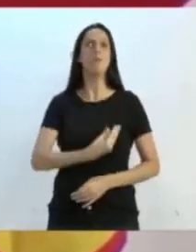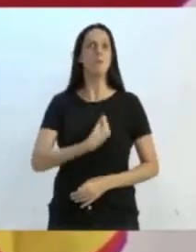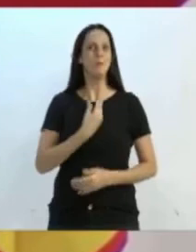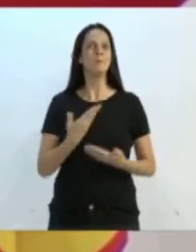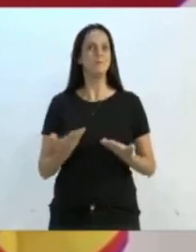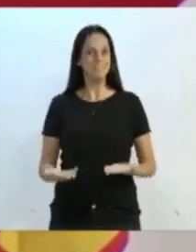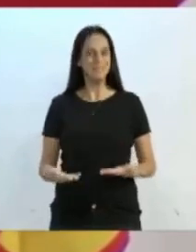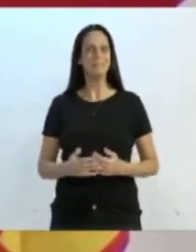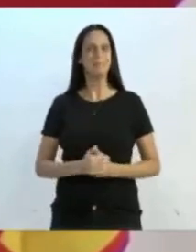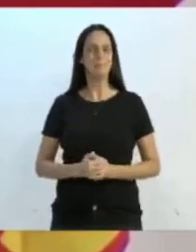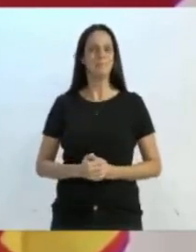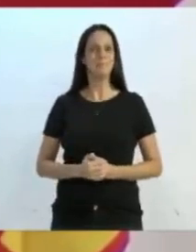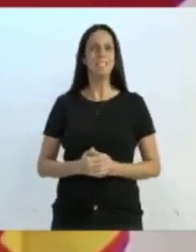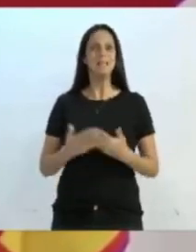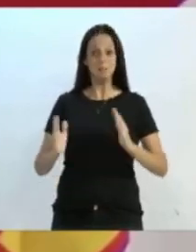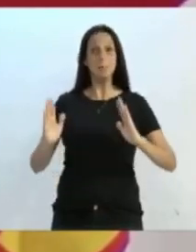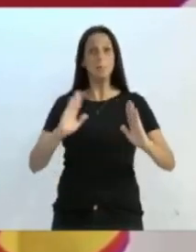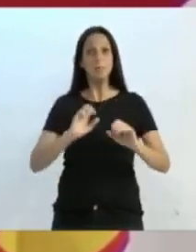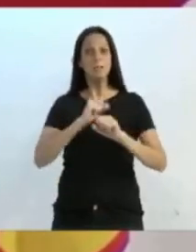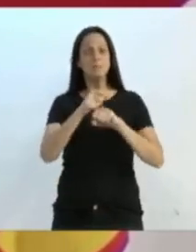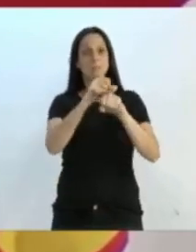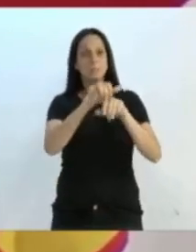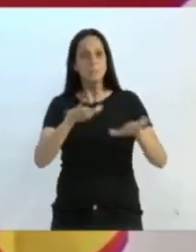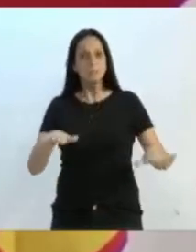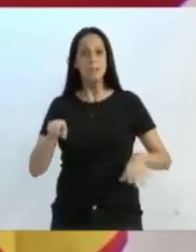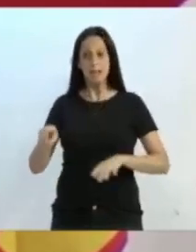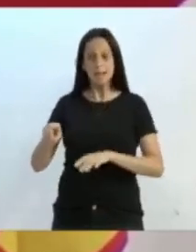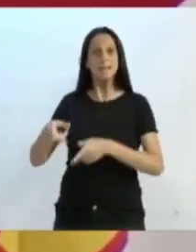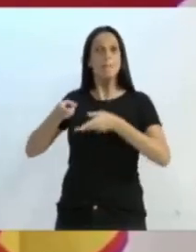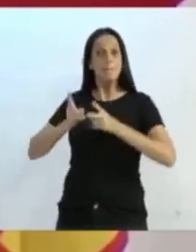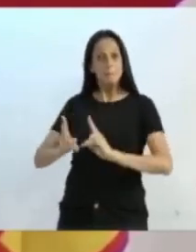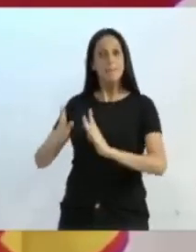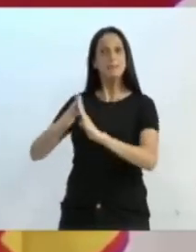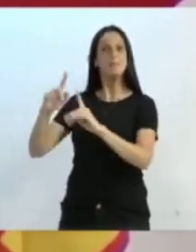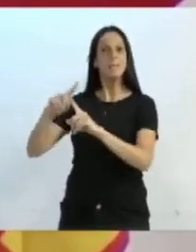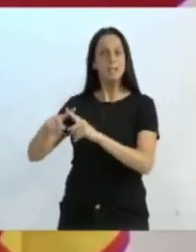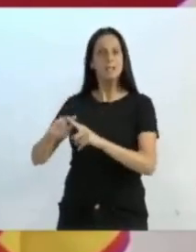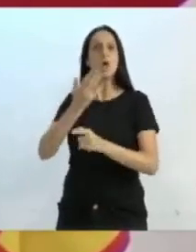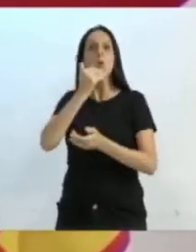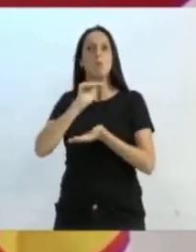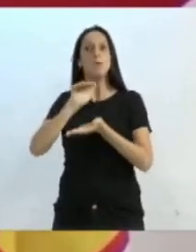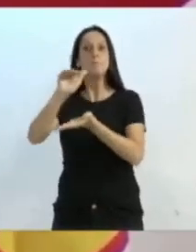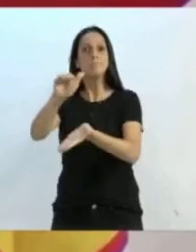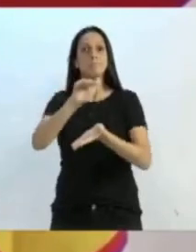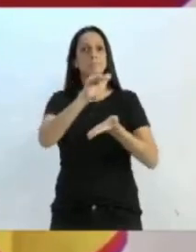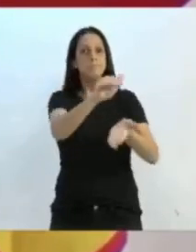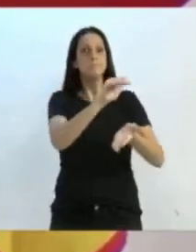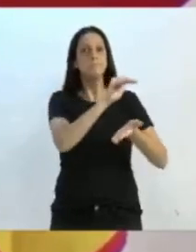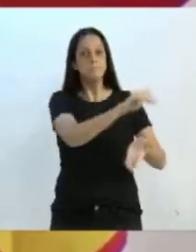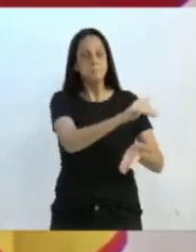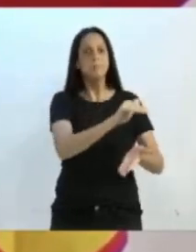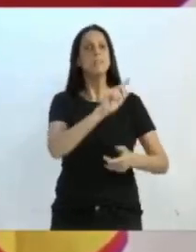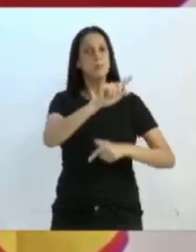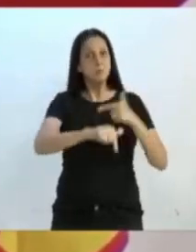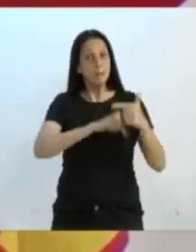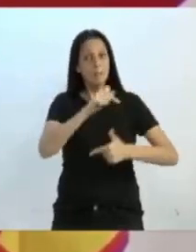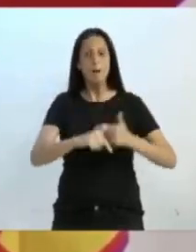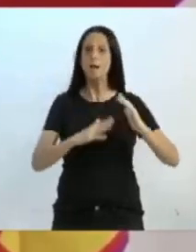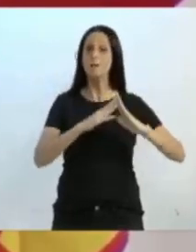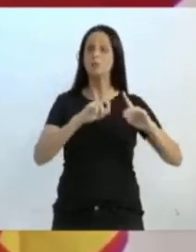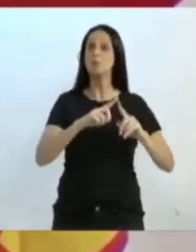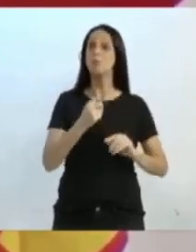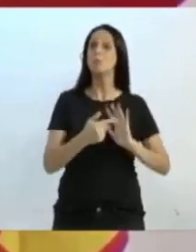na pandemia, vereador Almir Vieira, toneladas de alimento, ajudou diversas famílias. Esse é o trabalho que a igreja faz. Eu estou citando só um